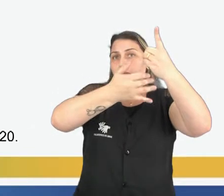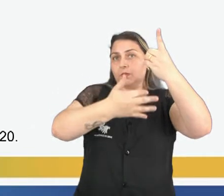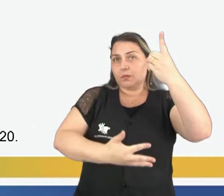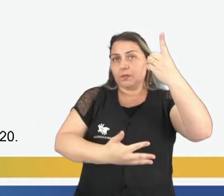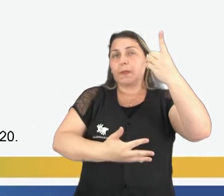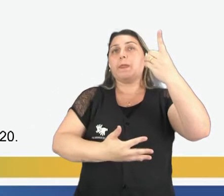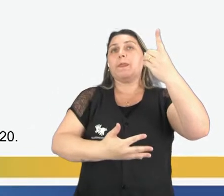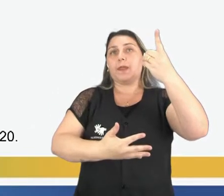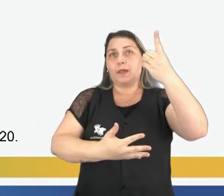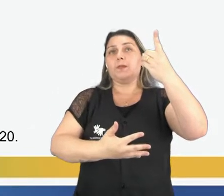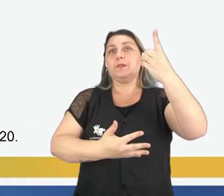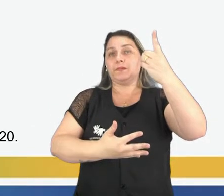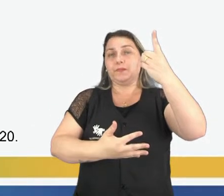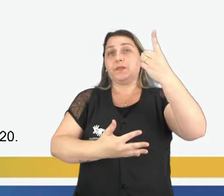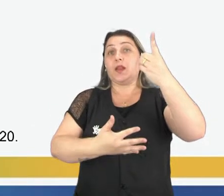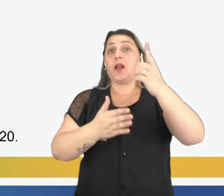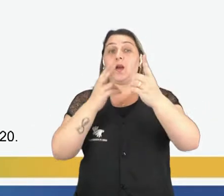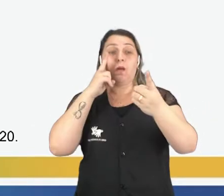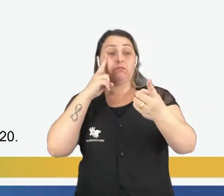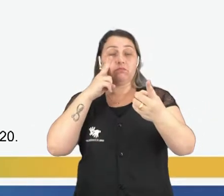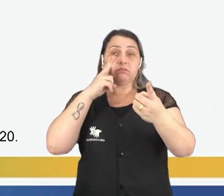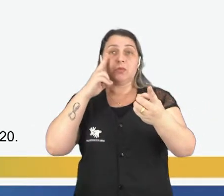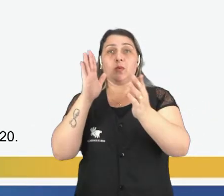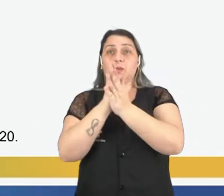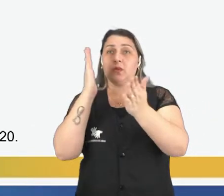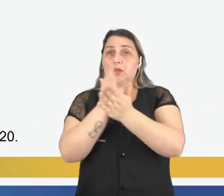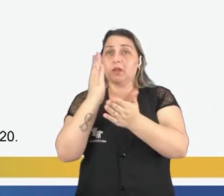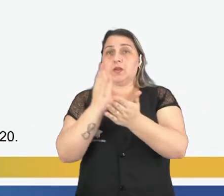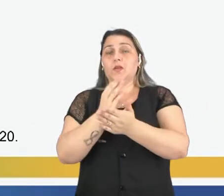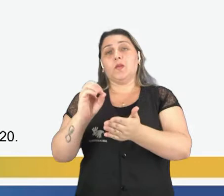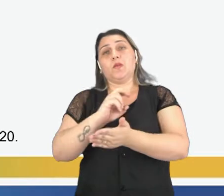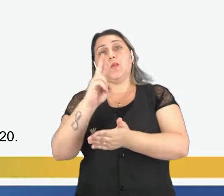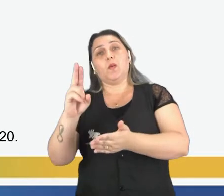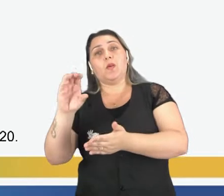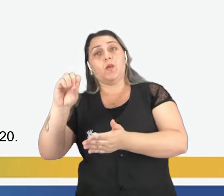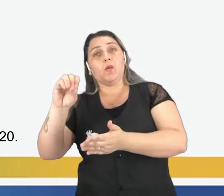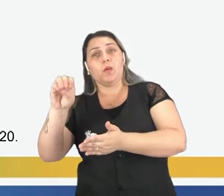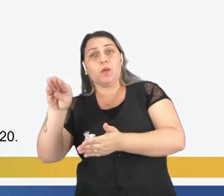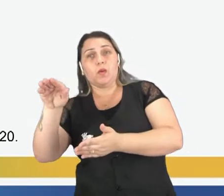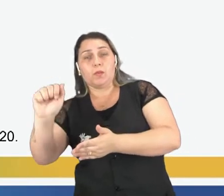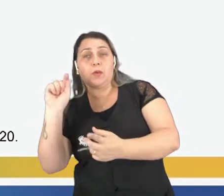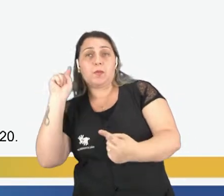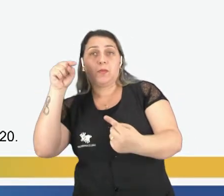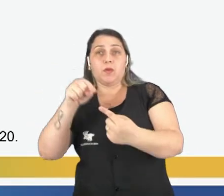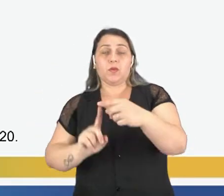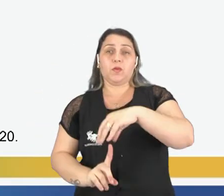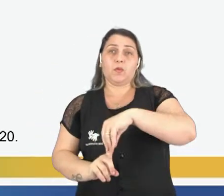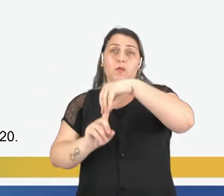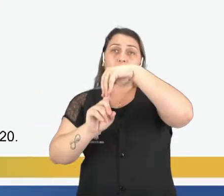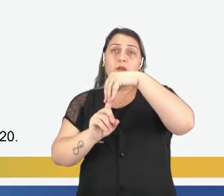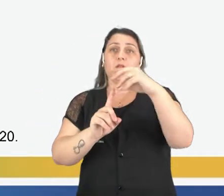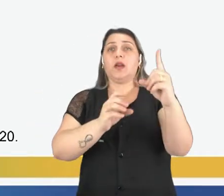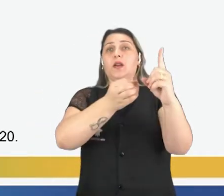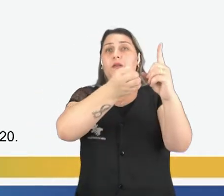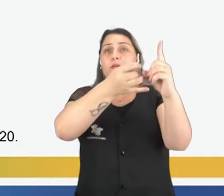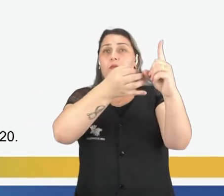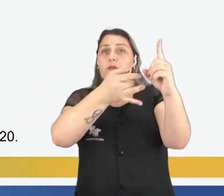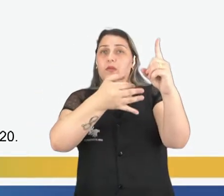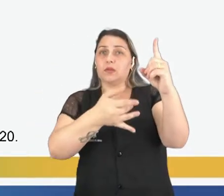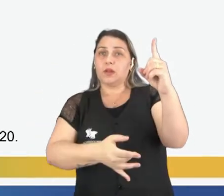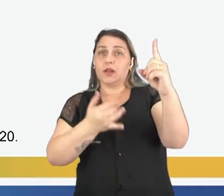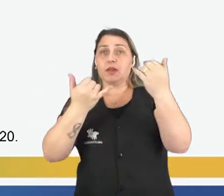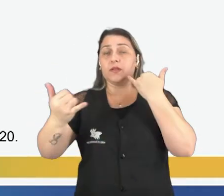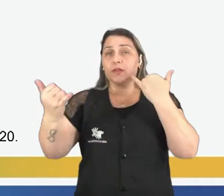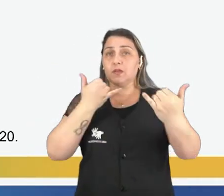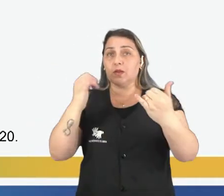uma apreciação acerca de um livro ou uma obra, cujo objetivo é unicamente descrever as informações